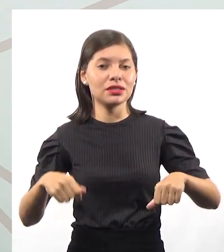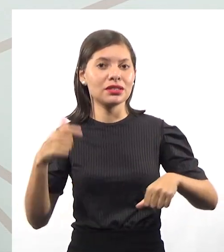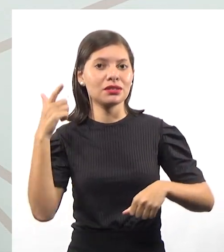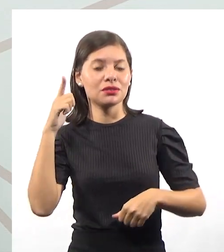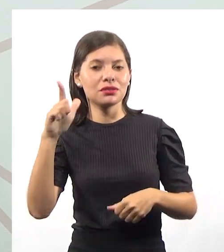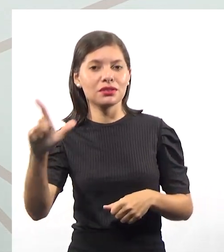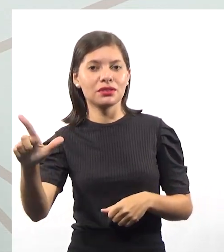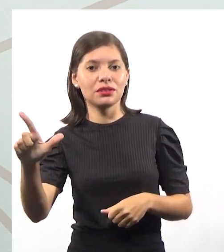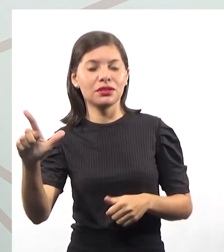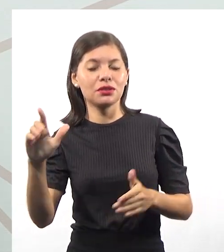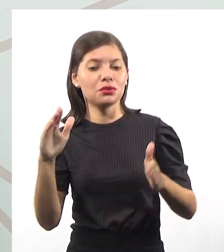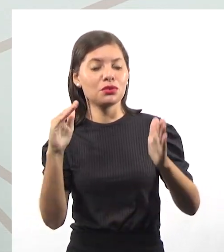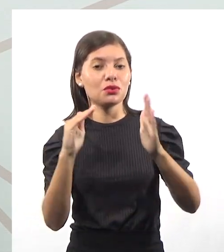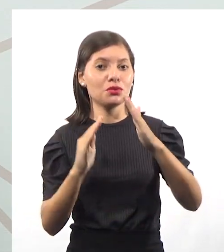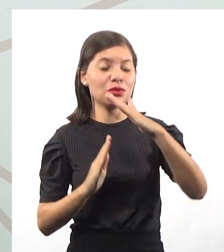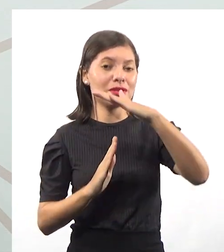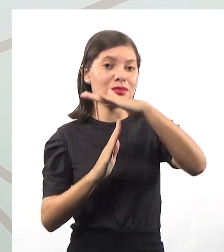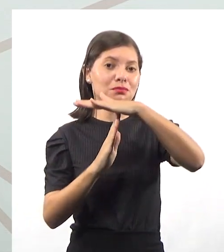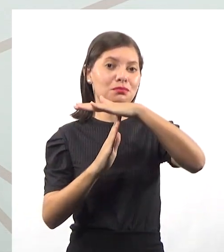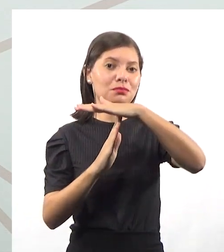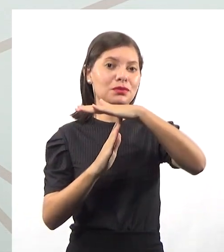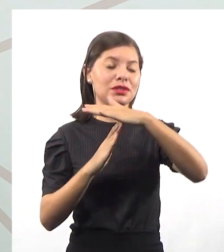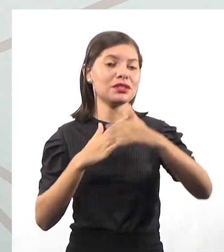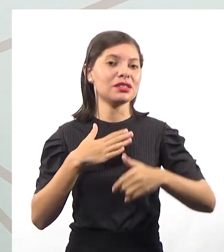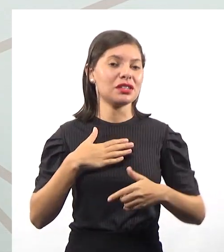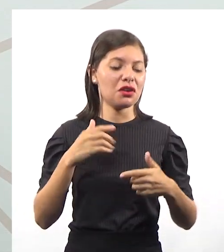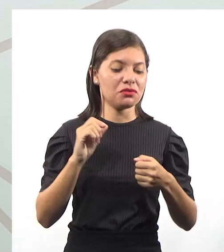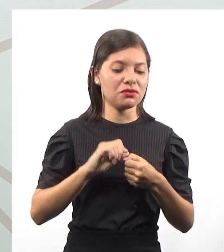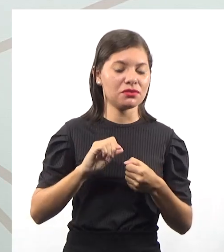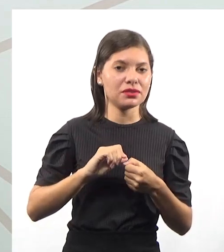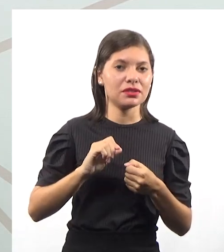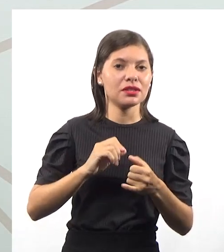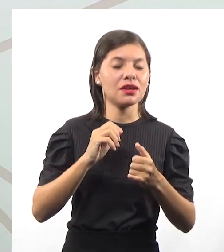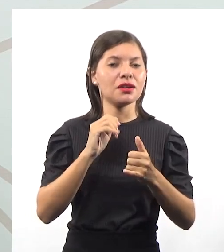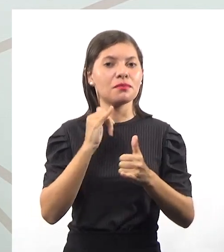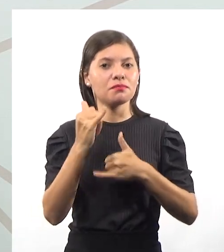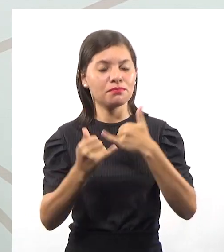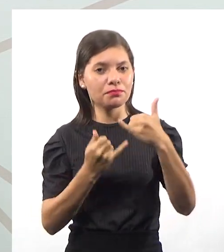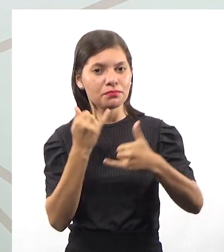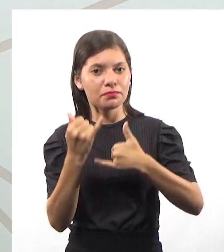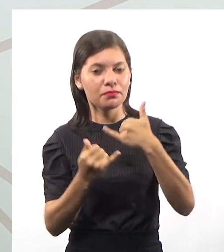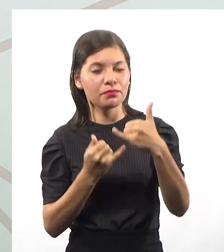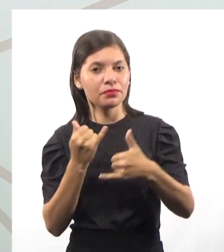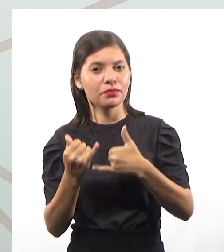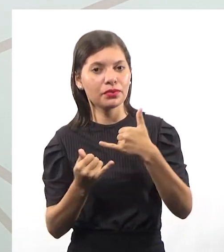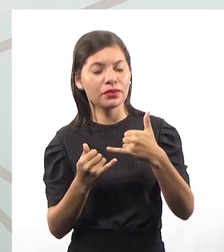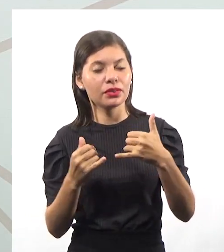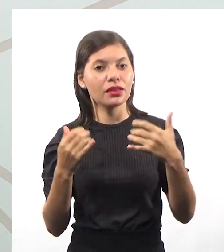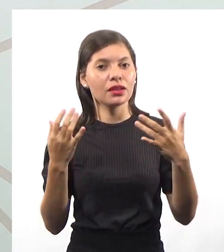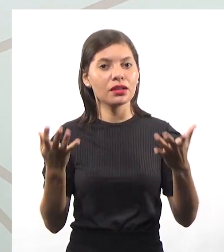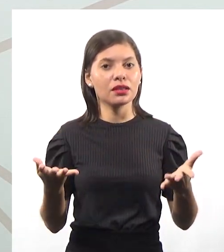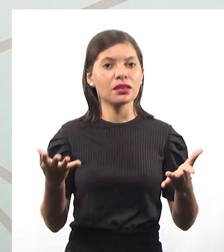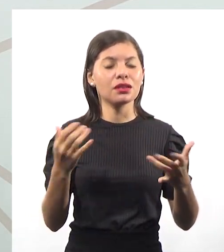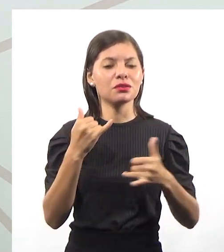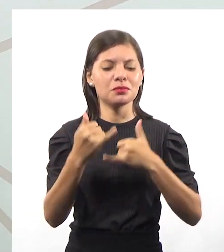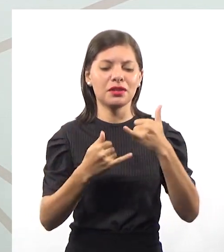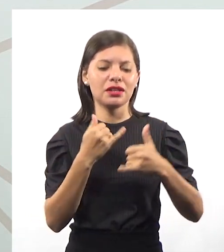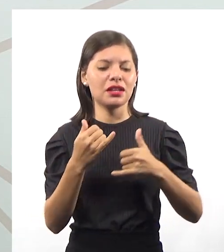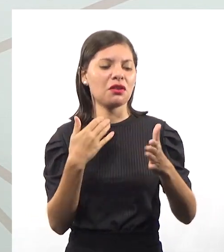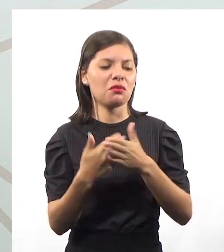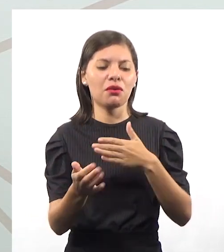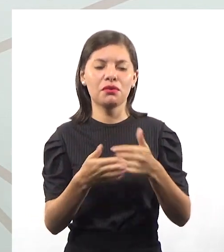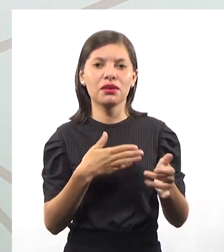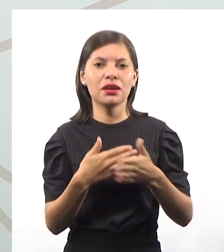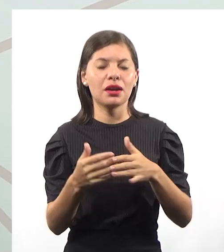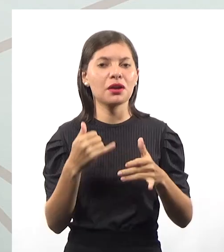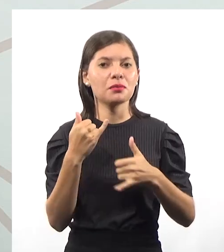outro perdeu e eu ganhei. Os limites em que eu posso agir estão muito claros nas brincadeiras. Então, as brincadeiras não